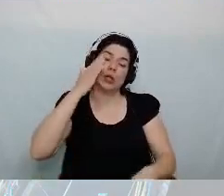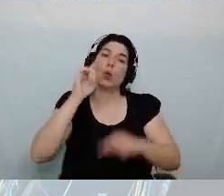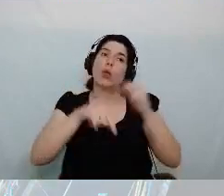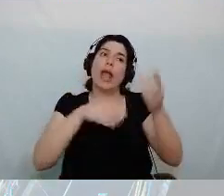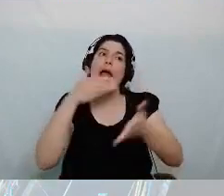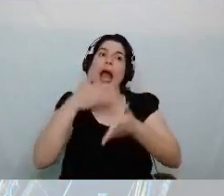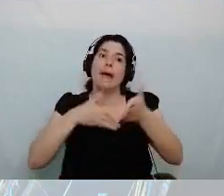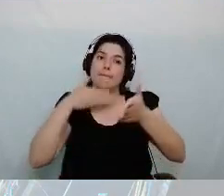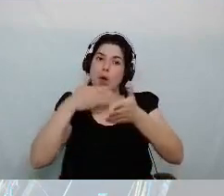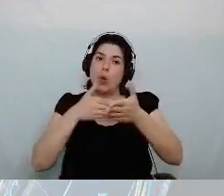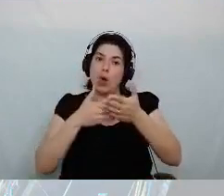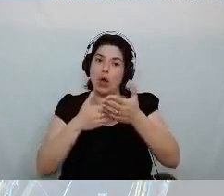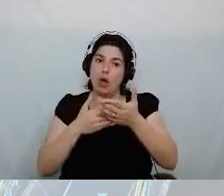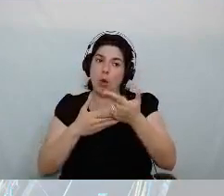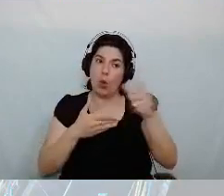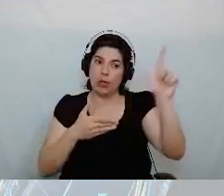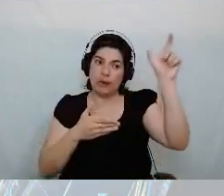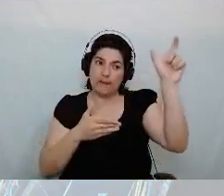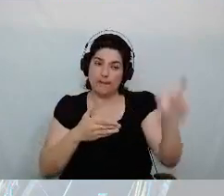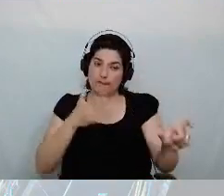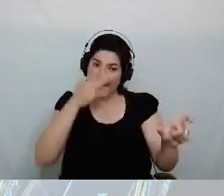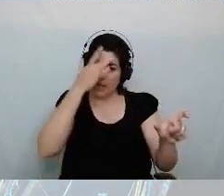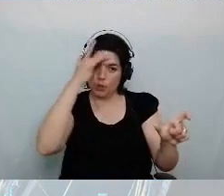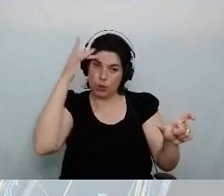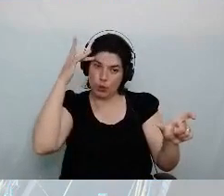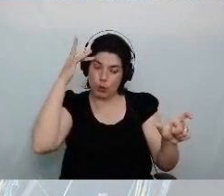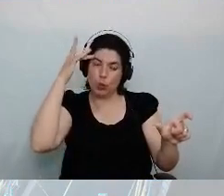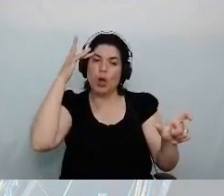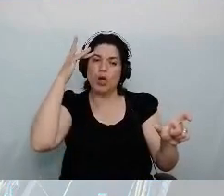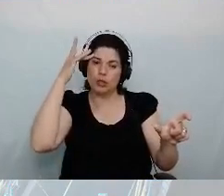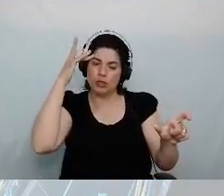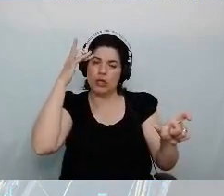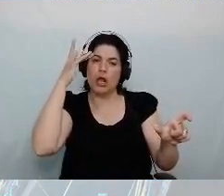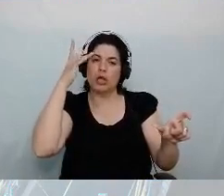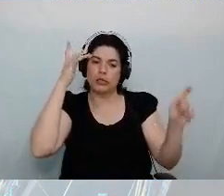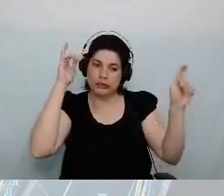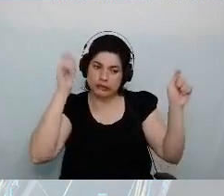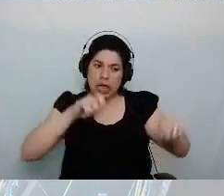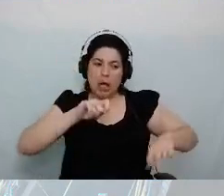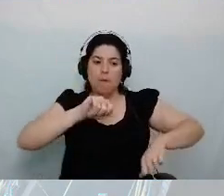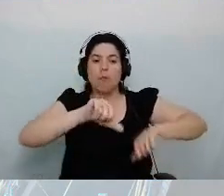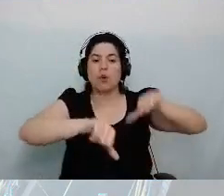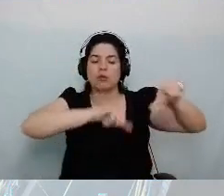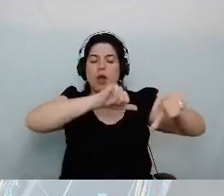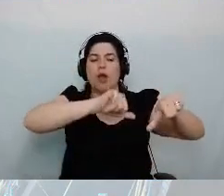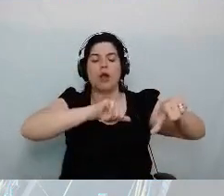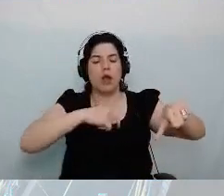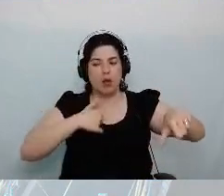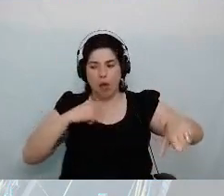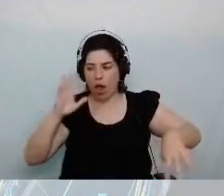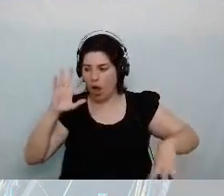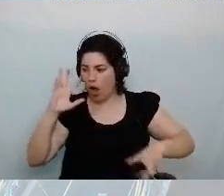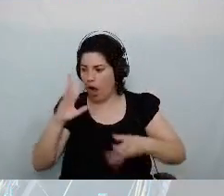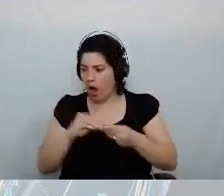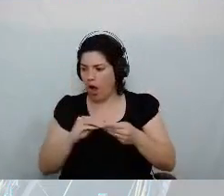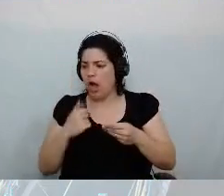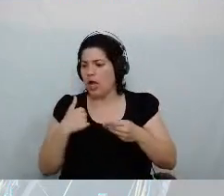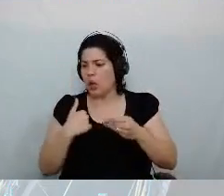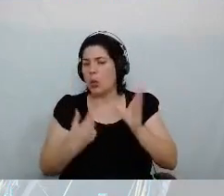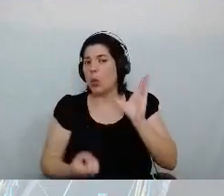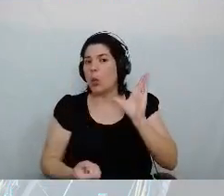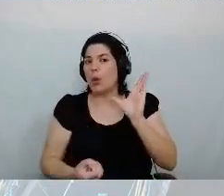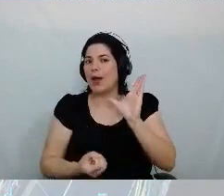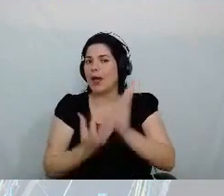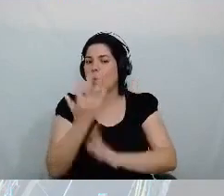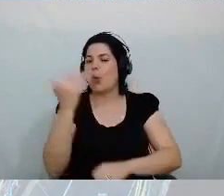o outro de ser transformado, eu faço o quê? Crio uma estratégia para